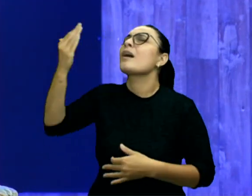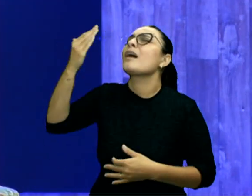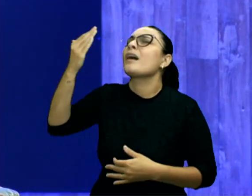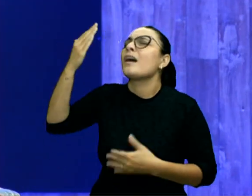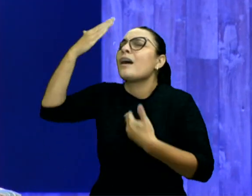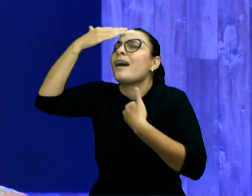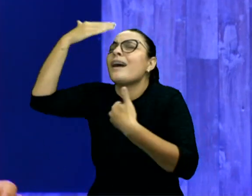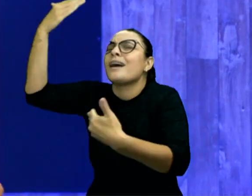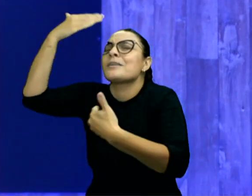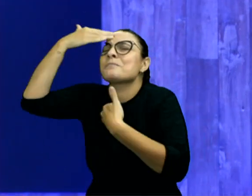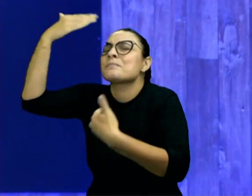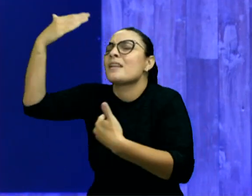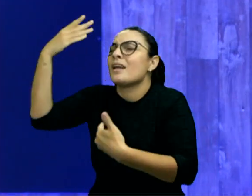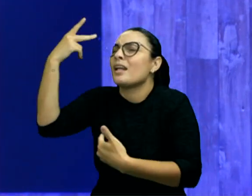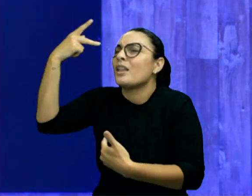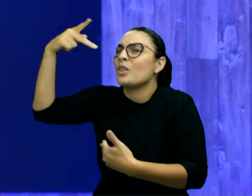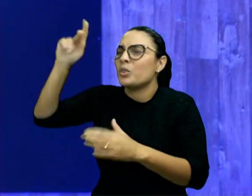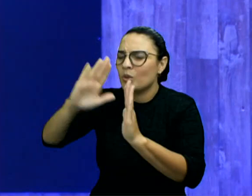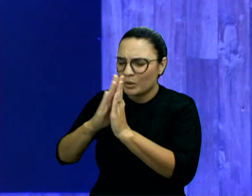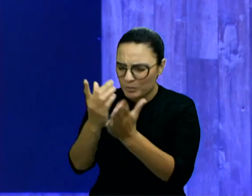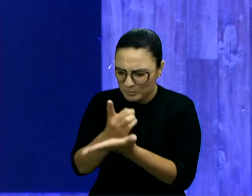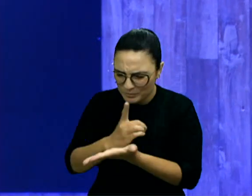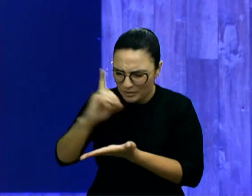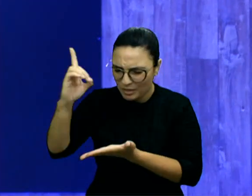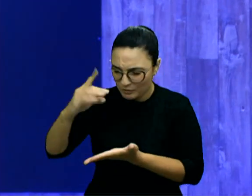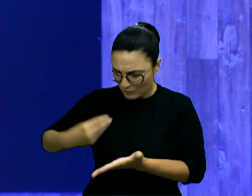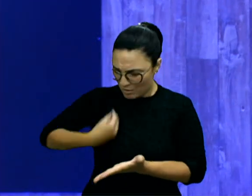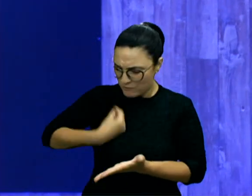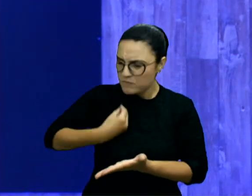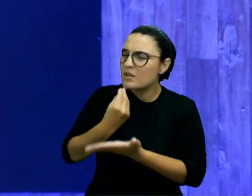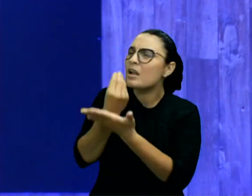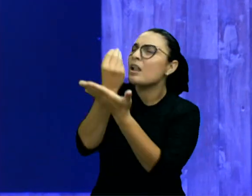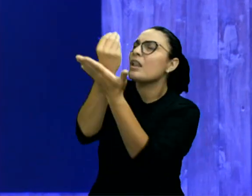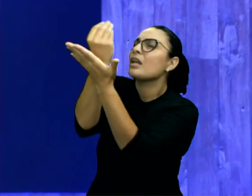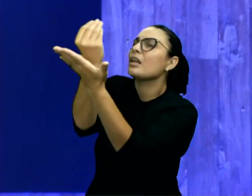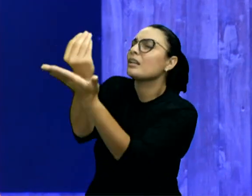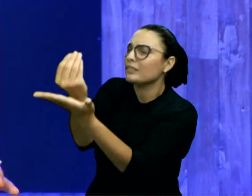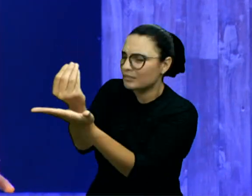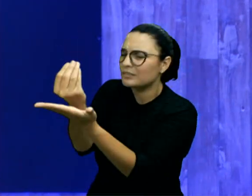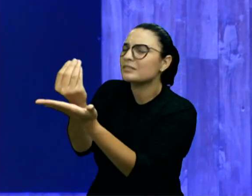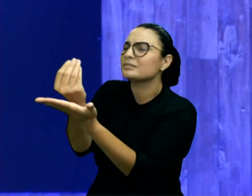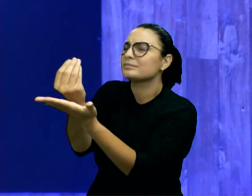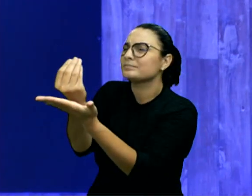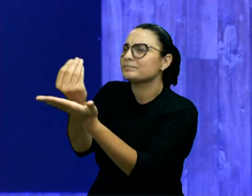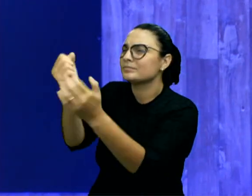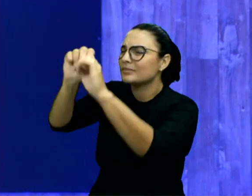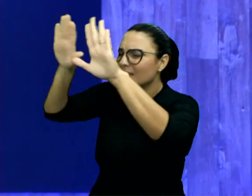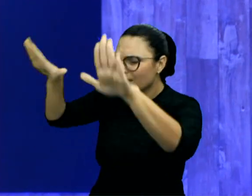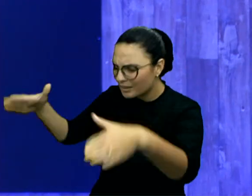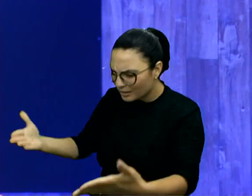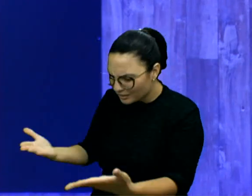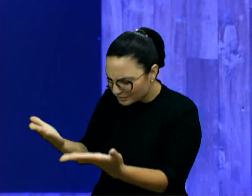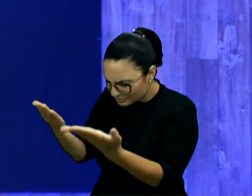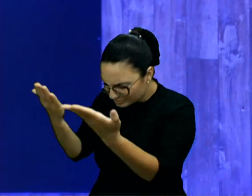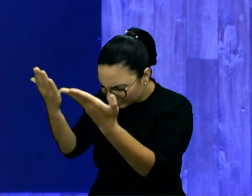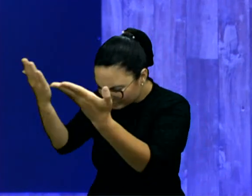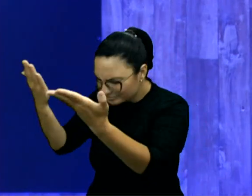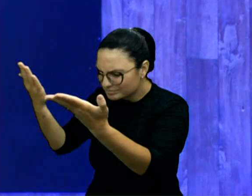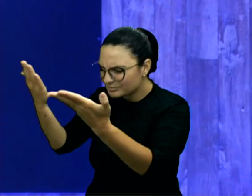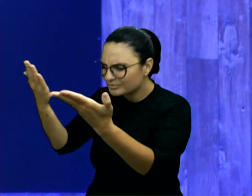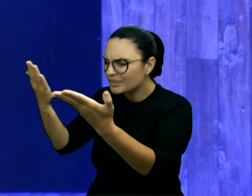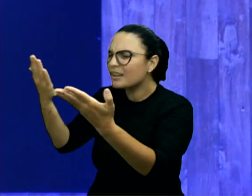nós apresentamos as nossas vidas no teu altar. Obrigado por essa palavra, obrigado por esse ensinamento. Pai, que nós